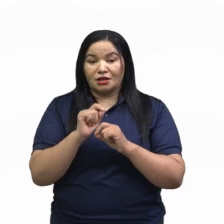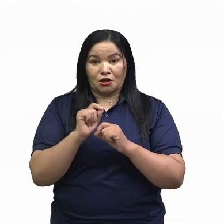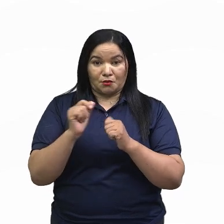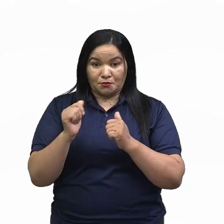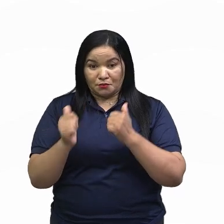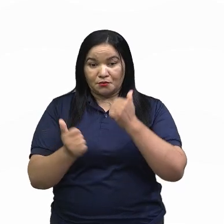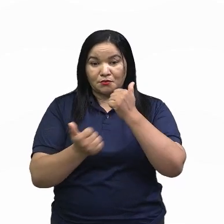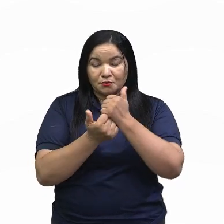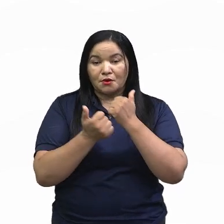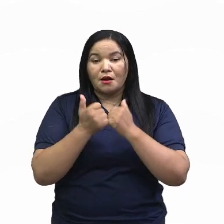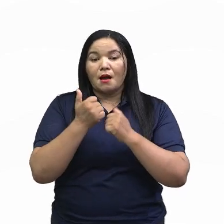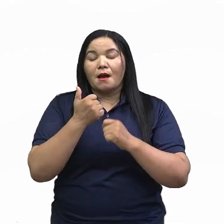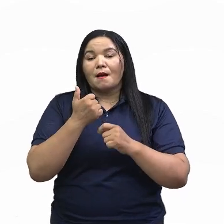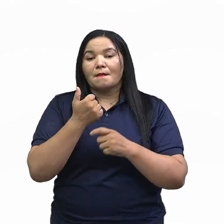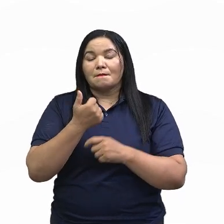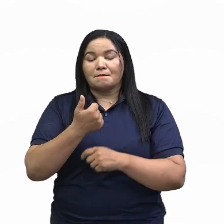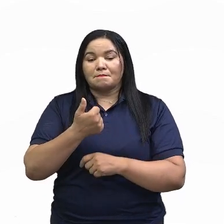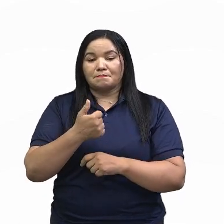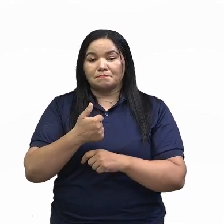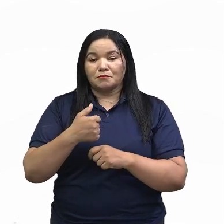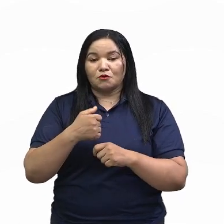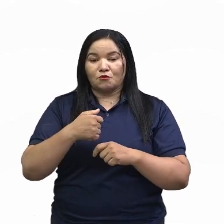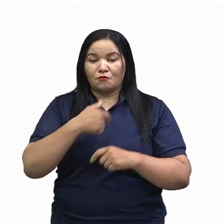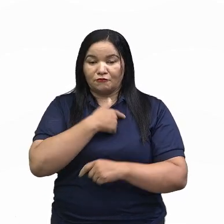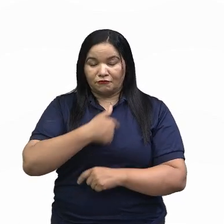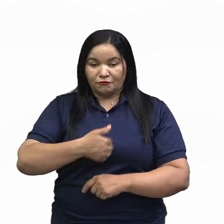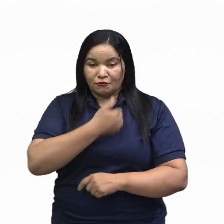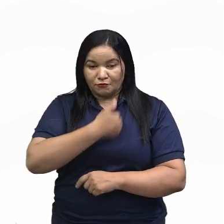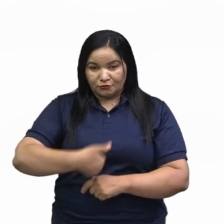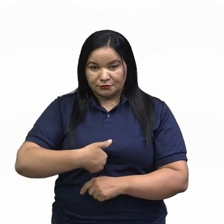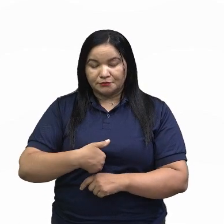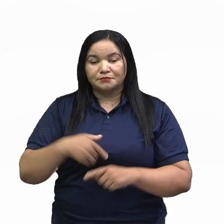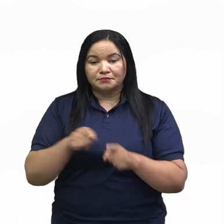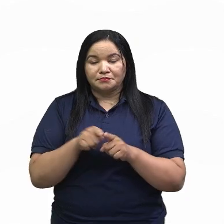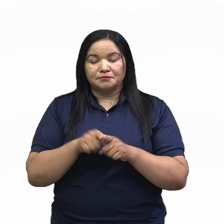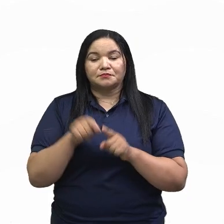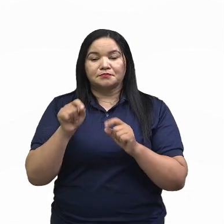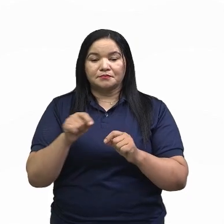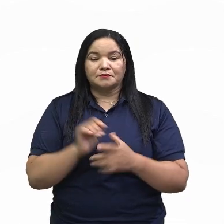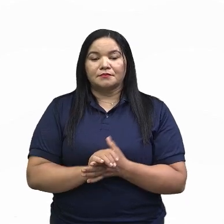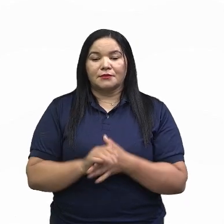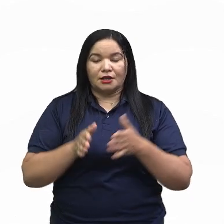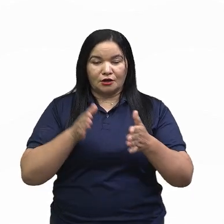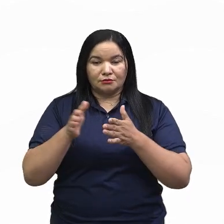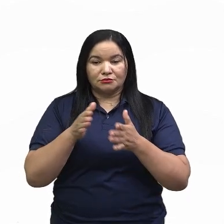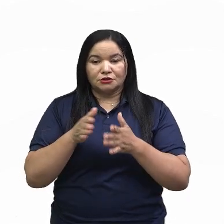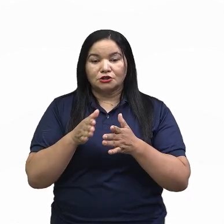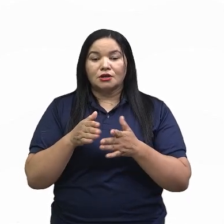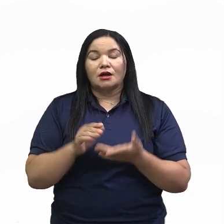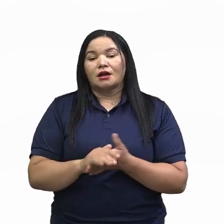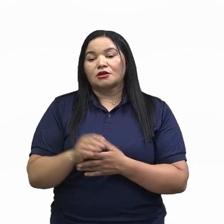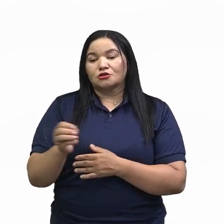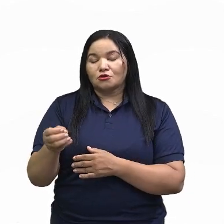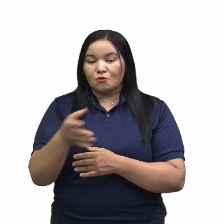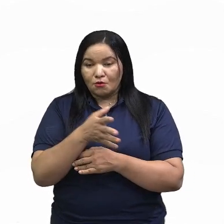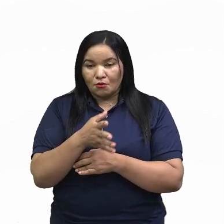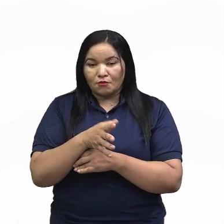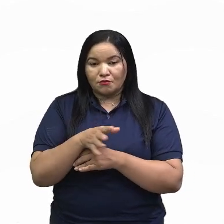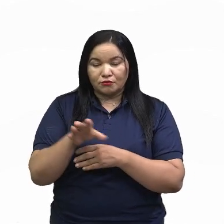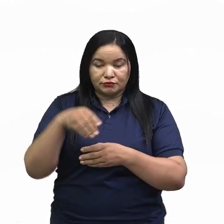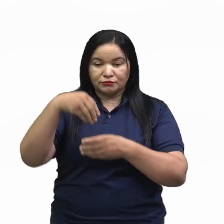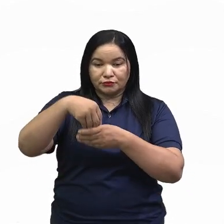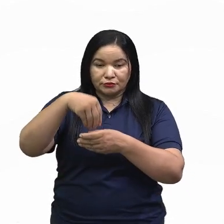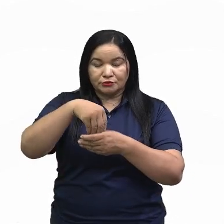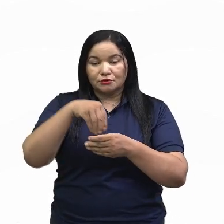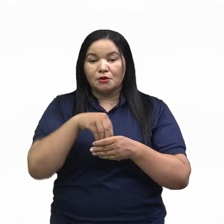poder e promete um governo provisório e a convocação de novas eleições. Mas,